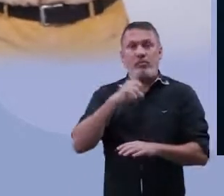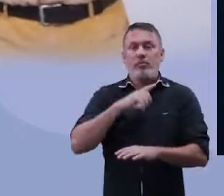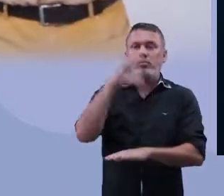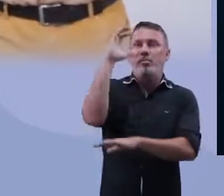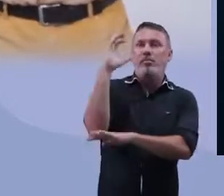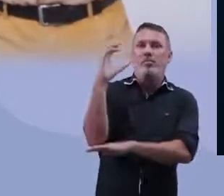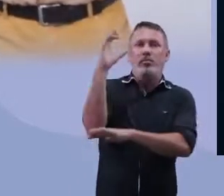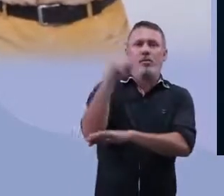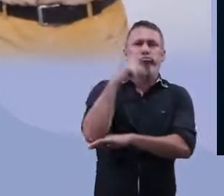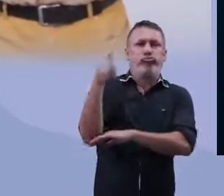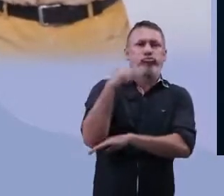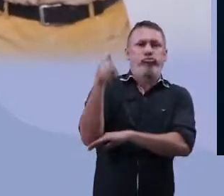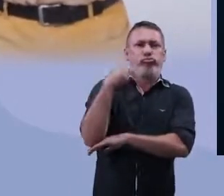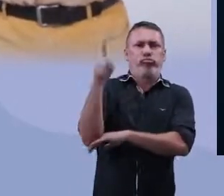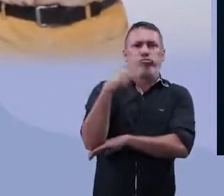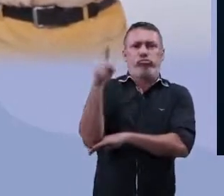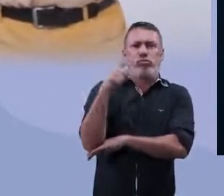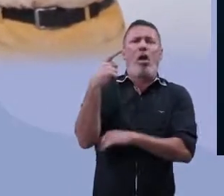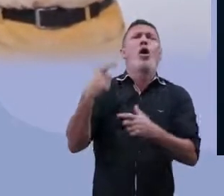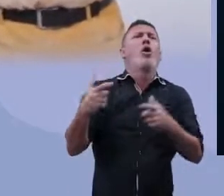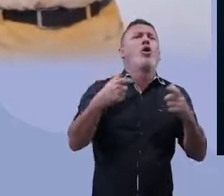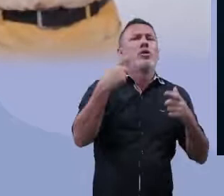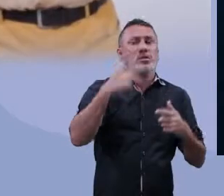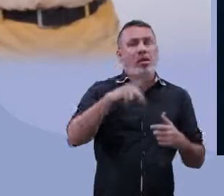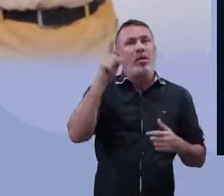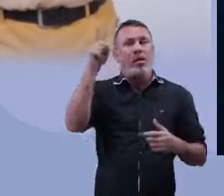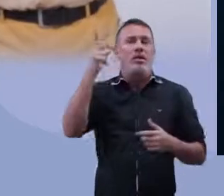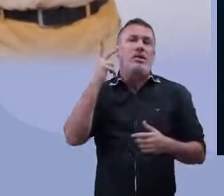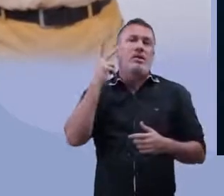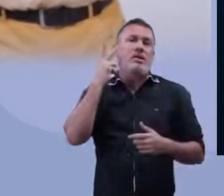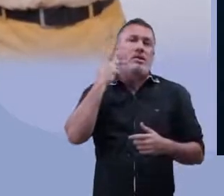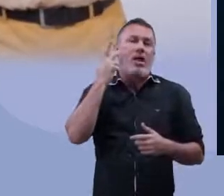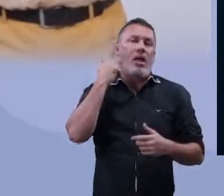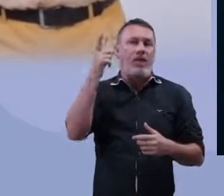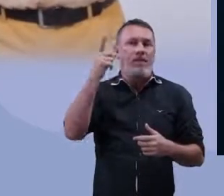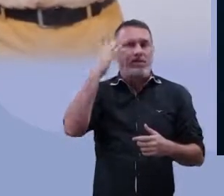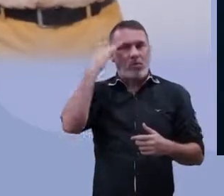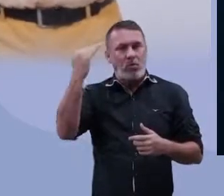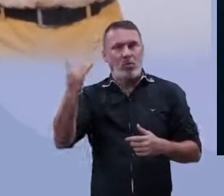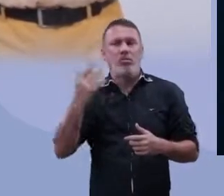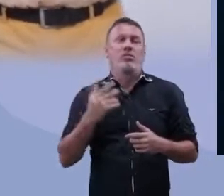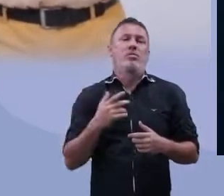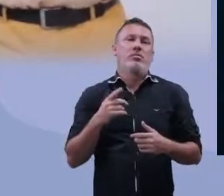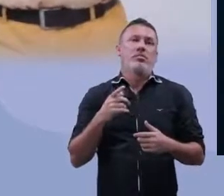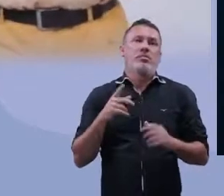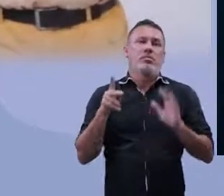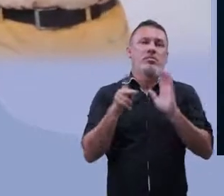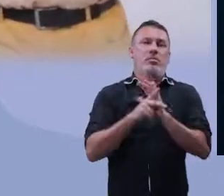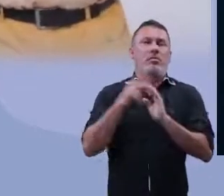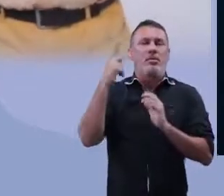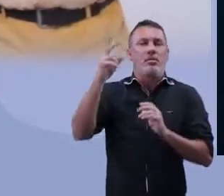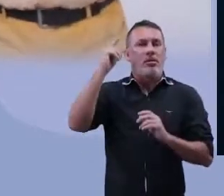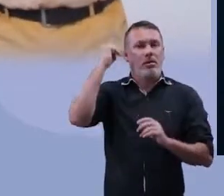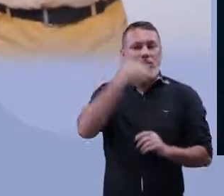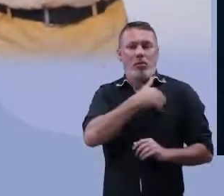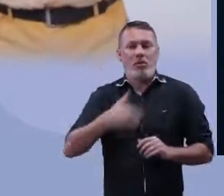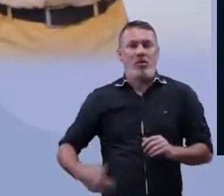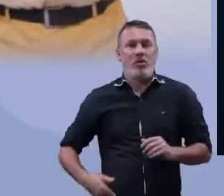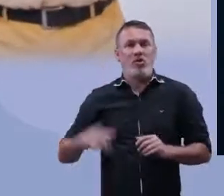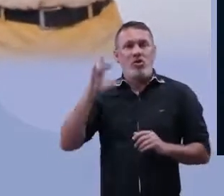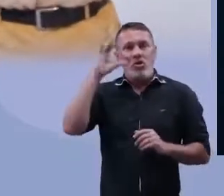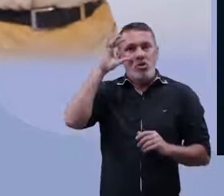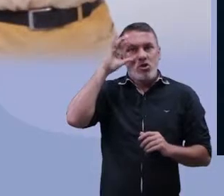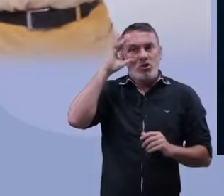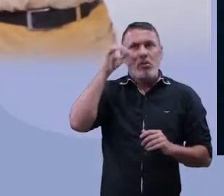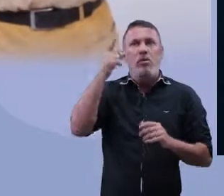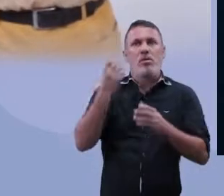nós vamos ter ali na região do Ceará, né, onde à época do governo da então presidenta Dilma Rousseff,